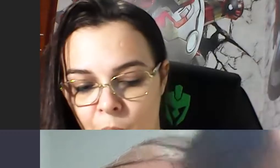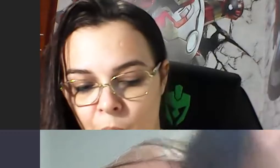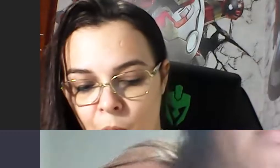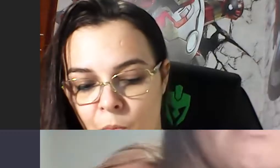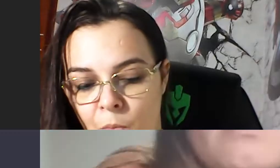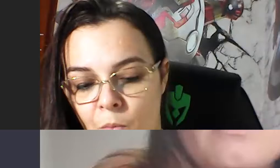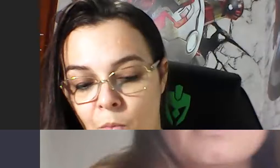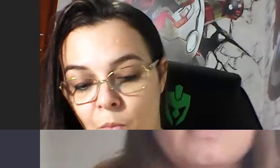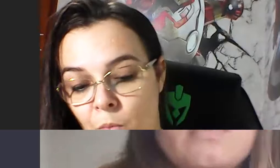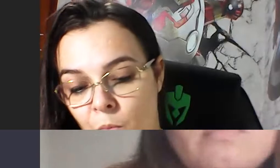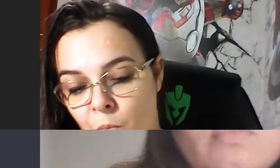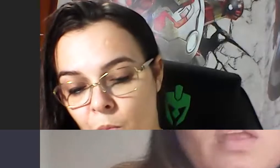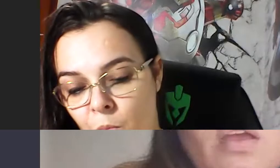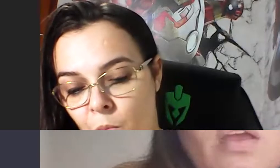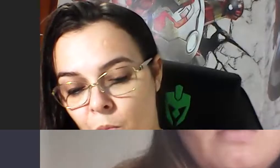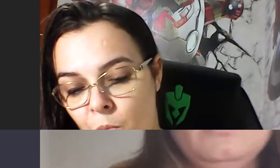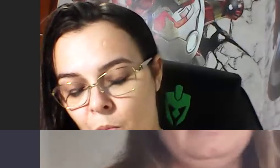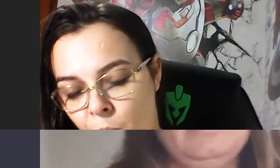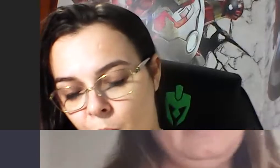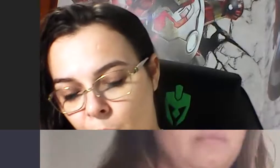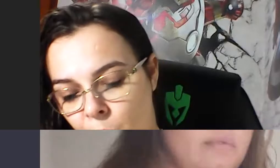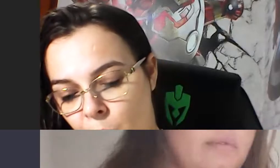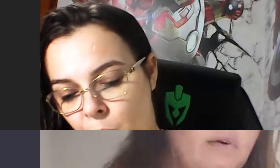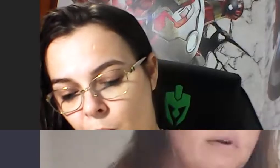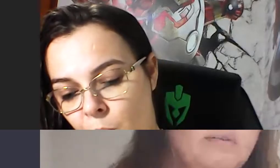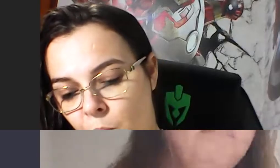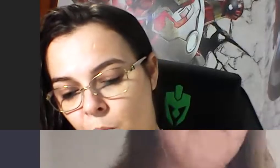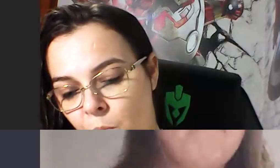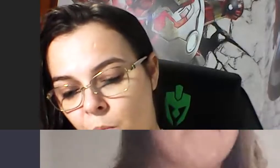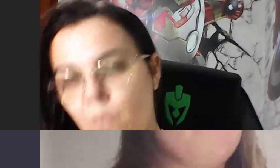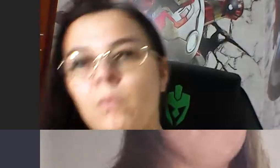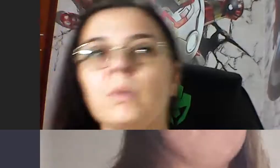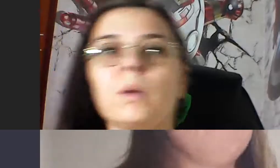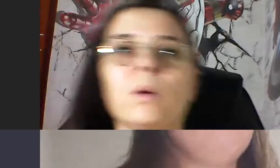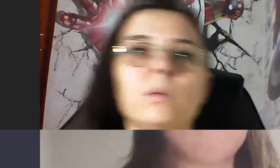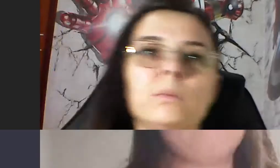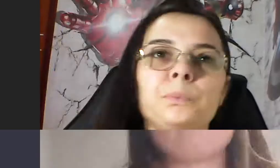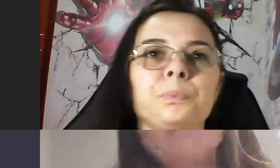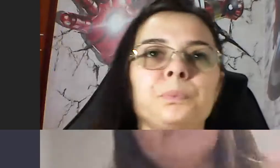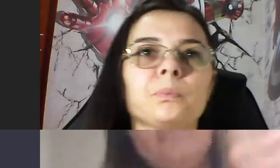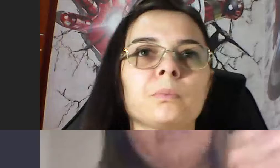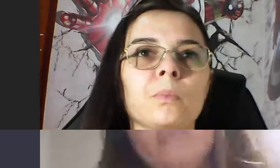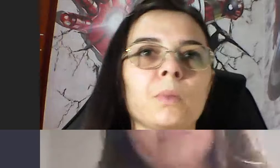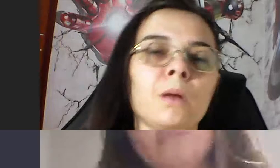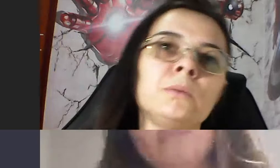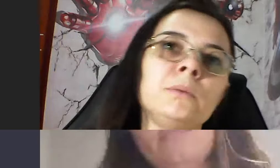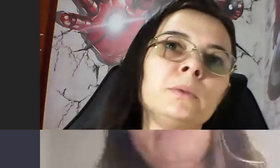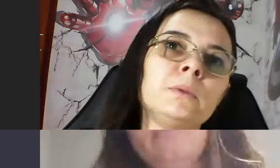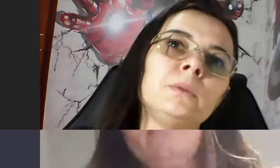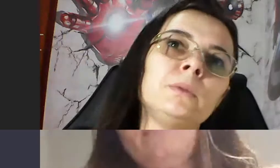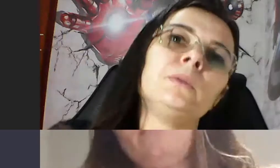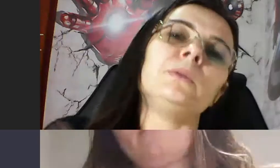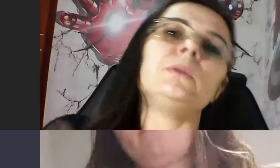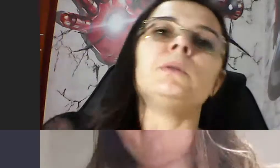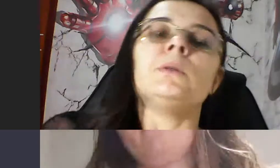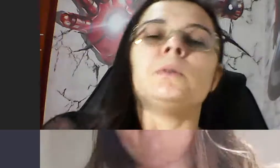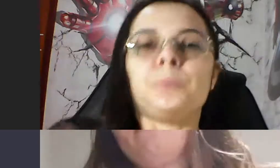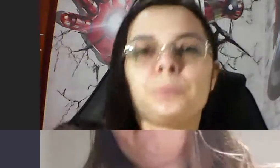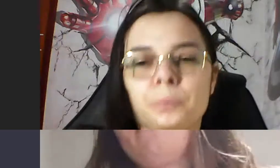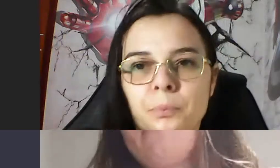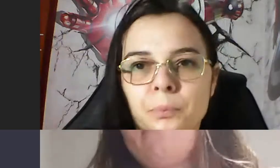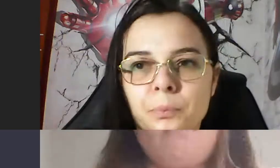vocês não estejam ouvindo ou entendendo, aí vocês sim vão abrir o microfone de vocês para poder falar